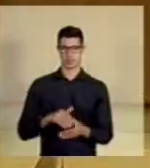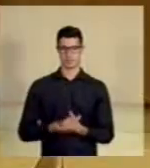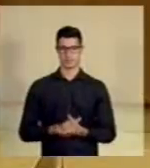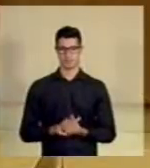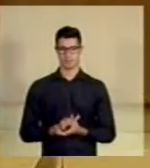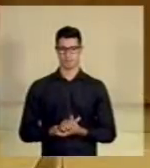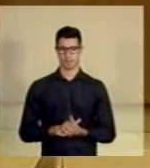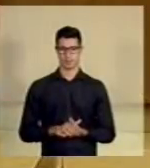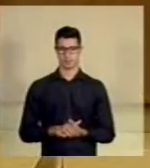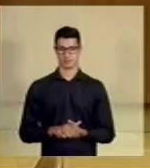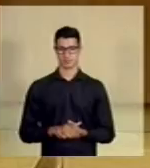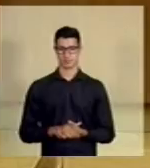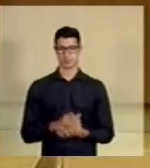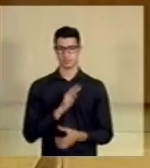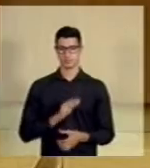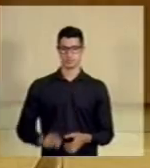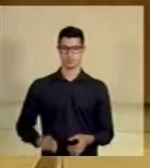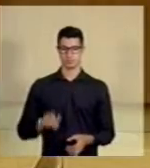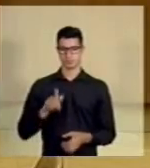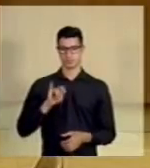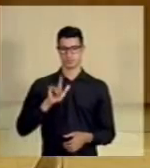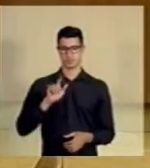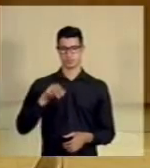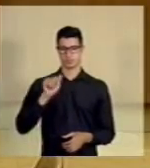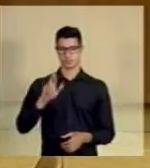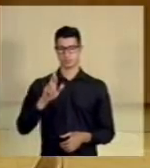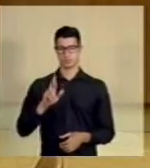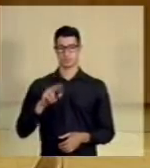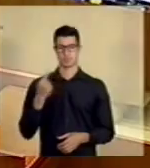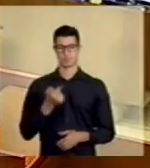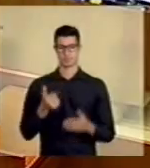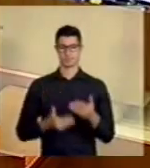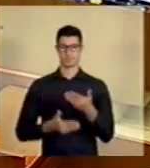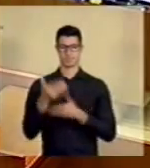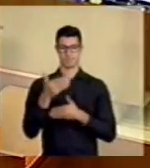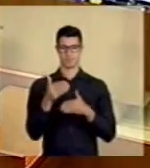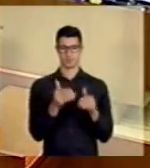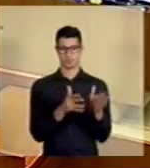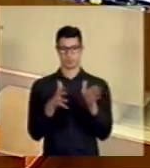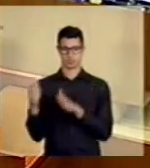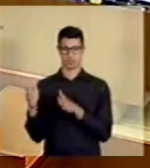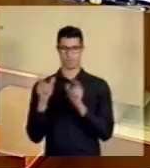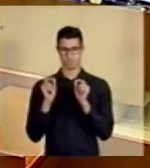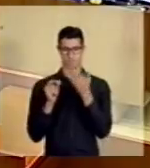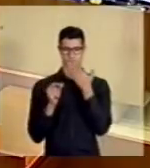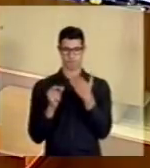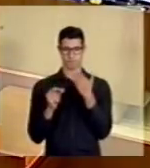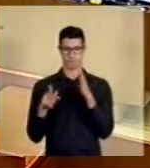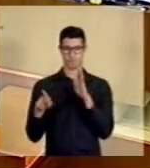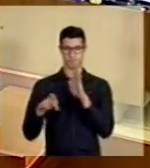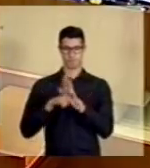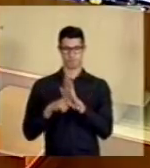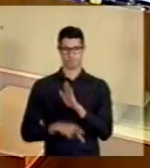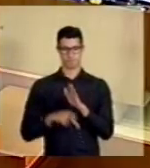Agradeço a Vossa Excelência, ministro Gilmar Mendes. Obrigado, presidente. Estamos diante, presidente, de um processo cujo pedido é atribuição de